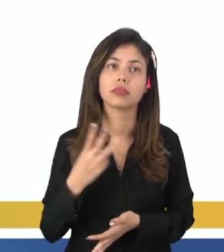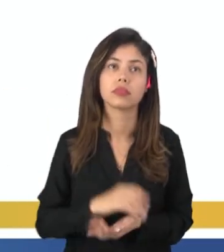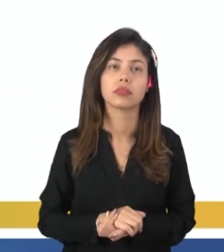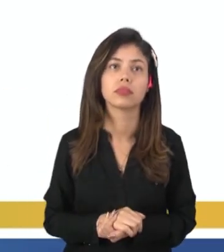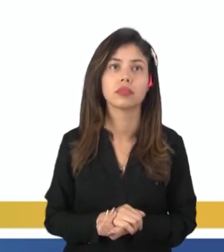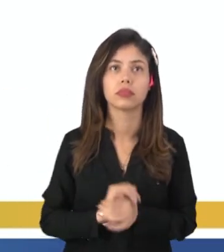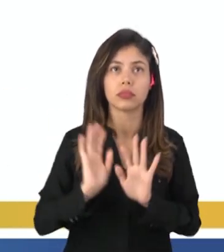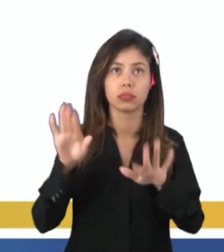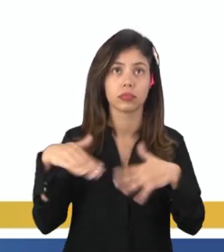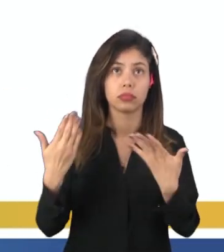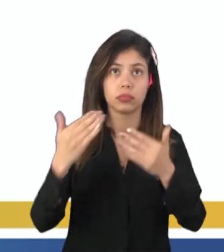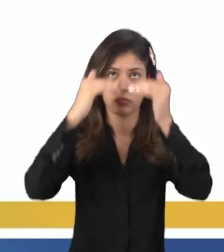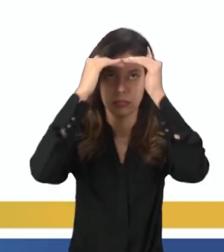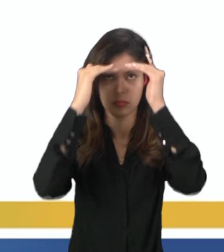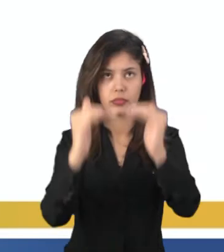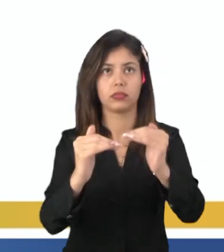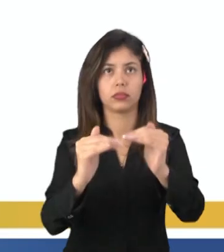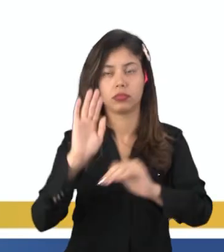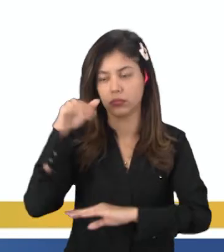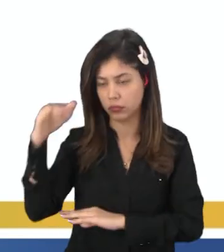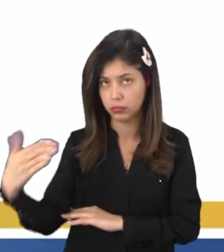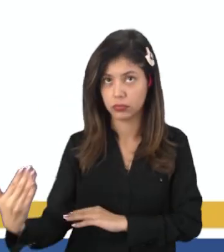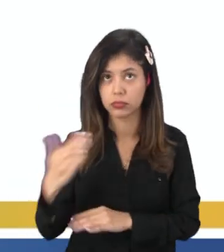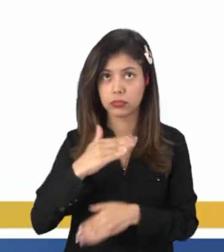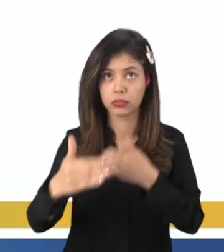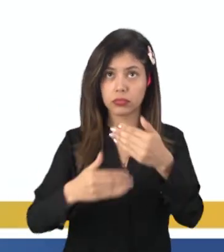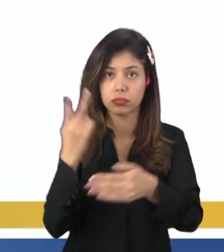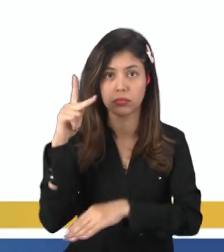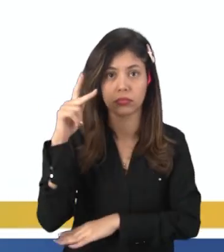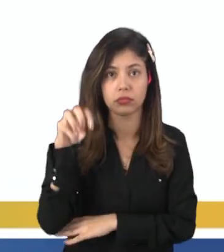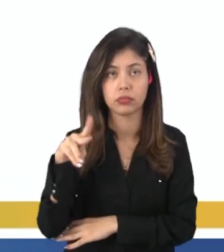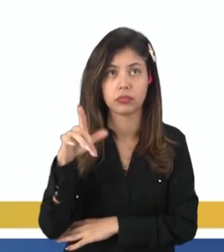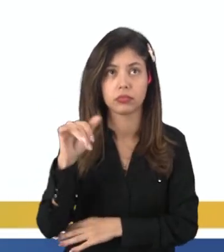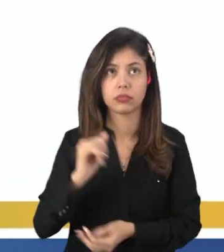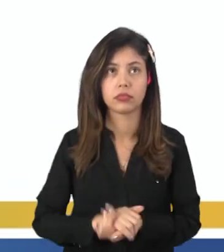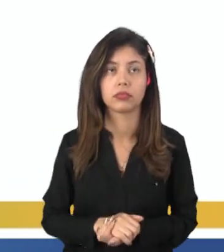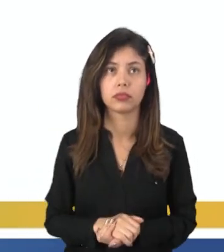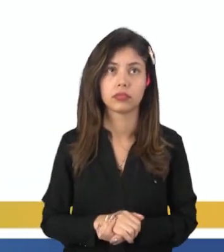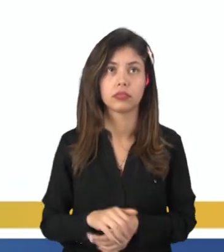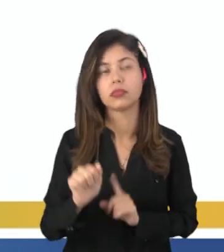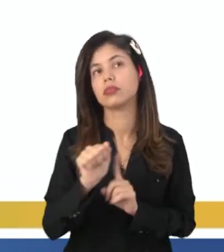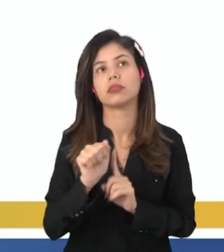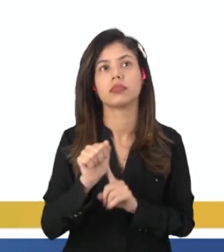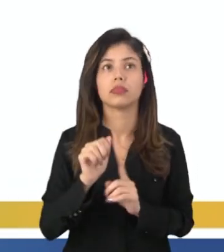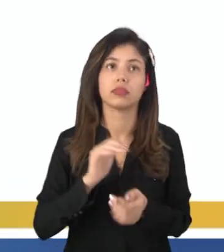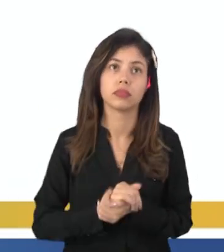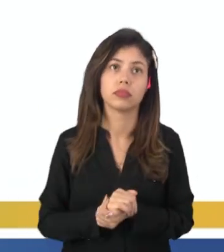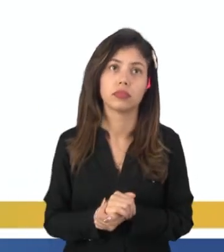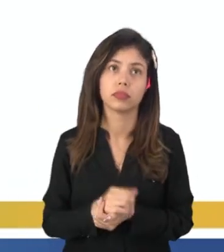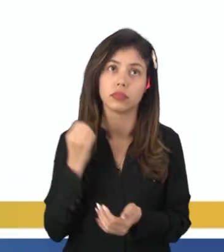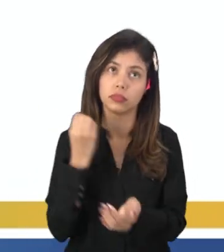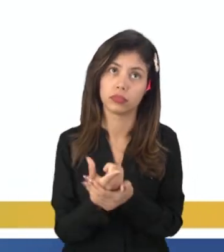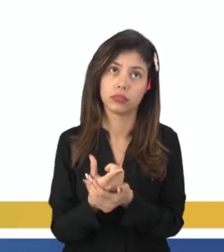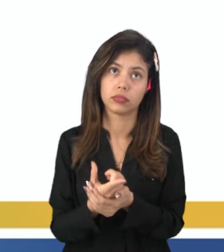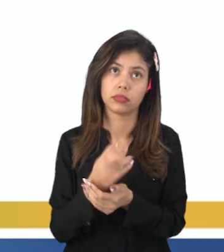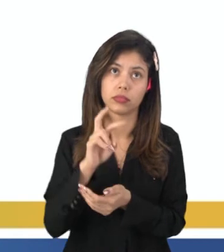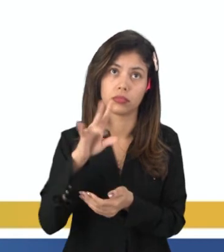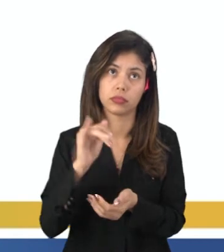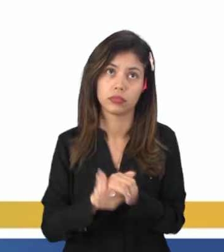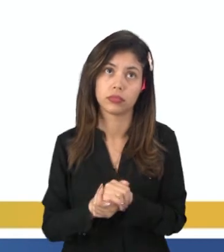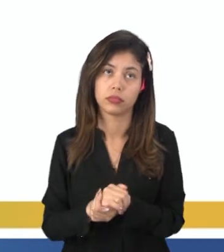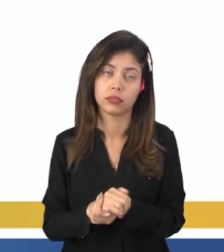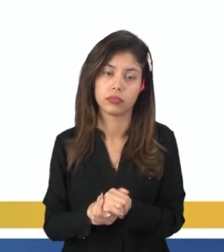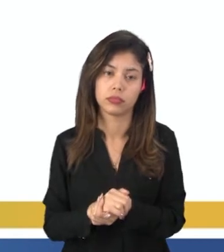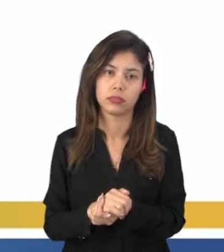né? Quais as principais obrigações dos servos durante o período medieval? Então, letra A, né? Pagar a talha, a corvéia, as banalidades